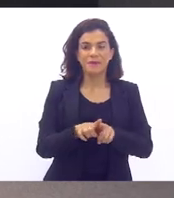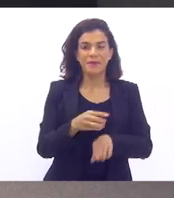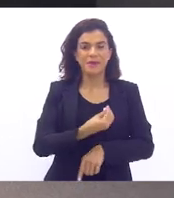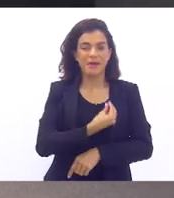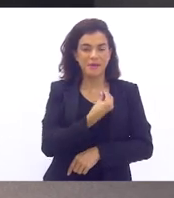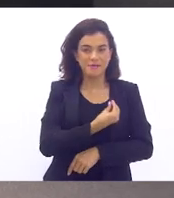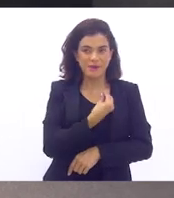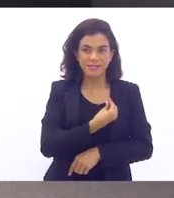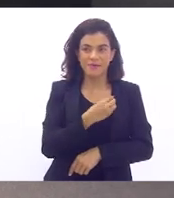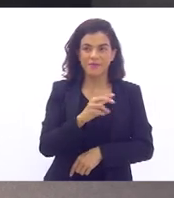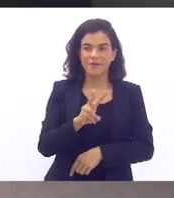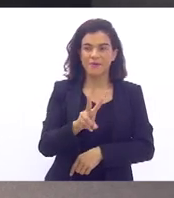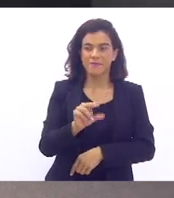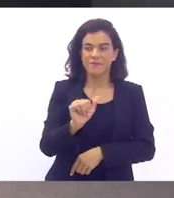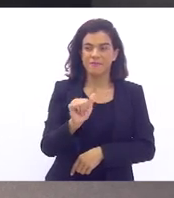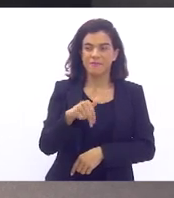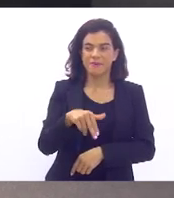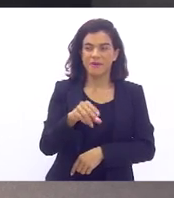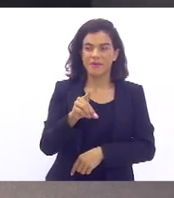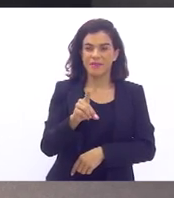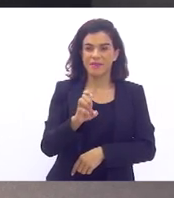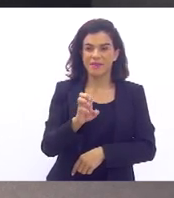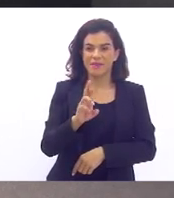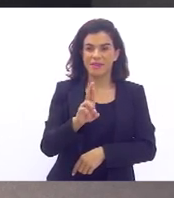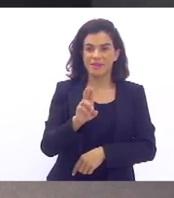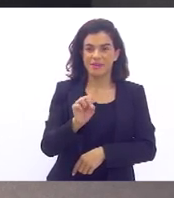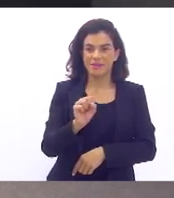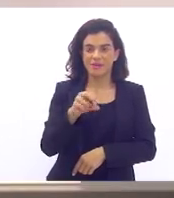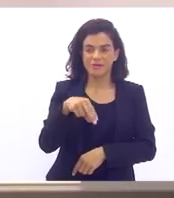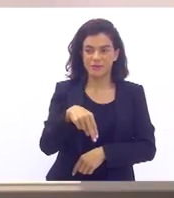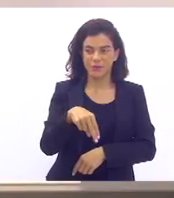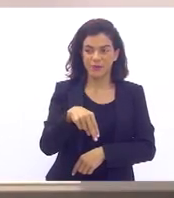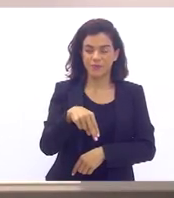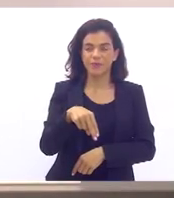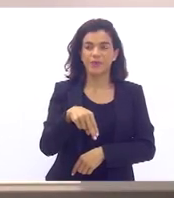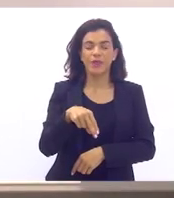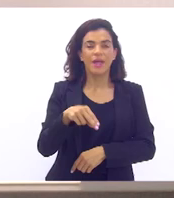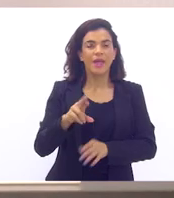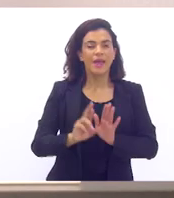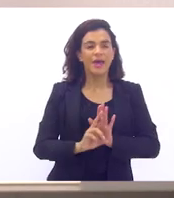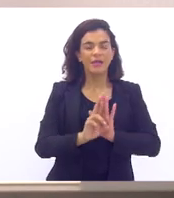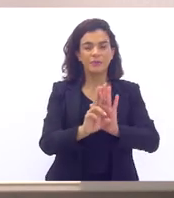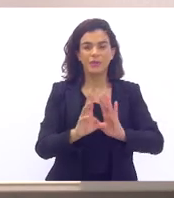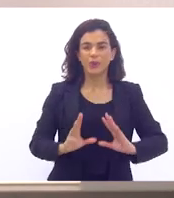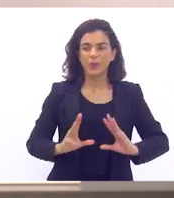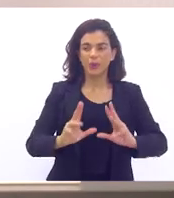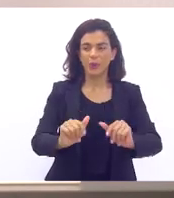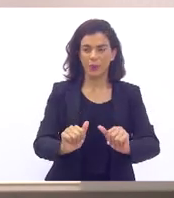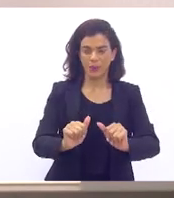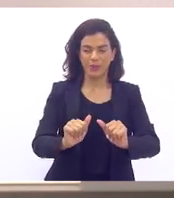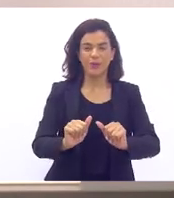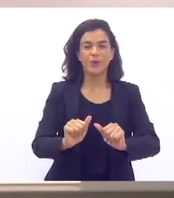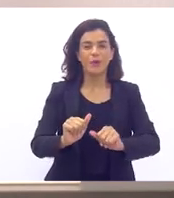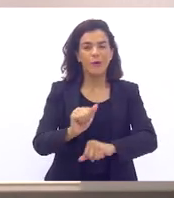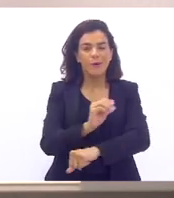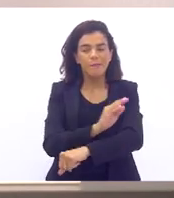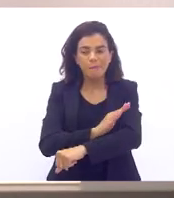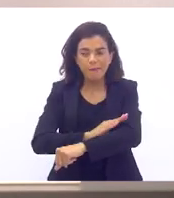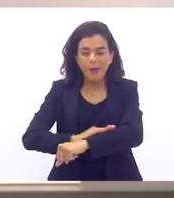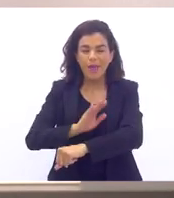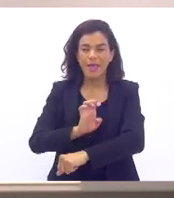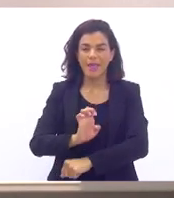do Vanderson de Jesus representando todos os pacientes de epidermólise bolhosa